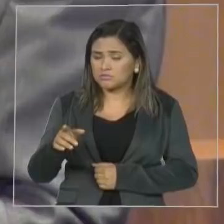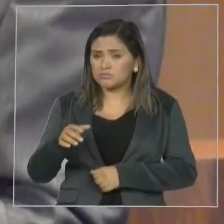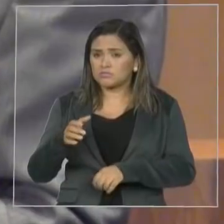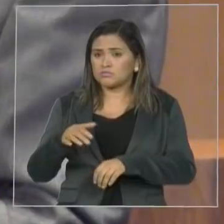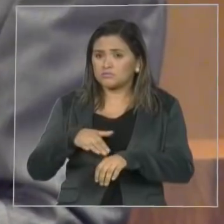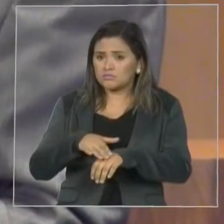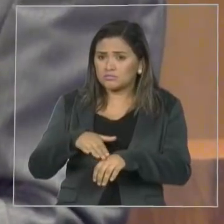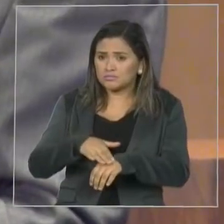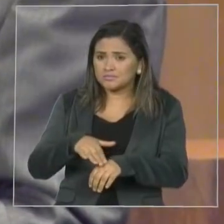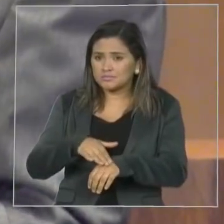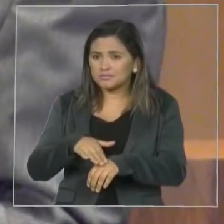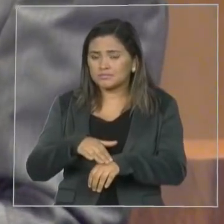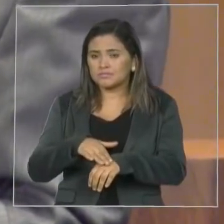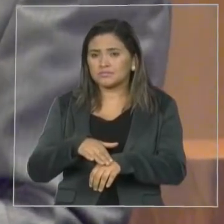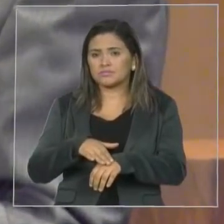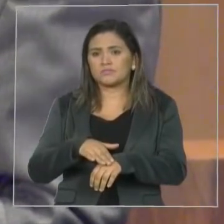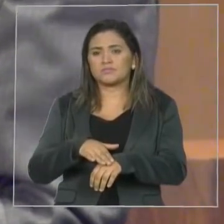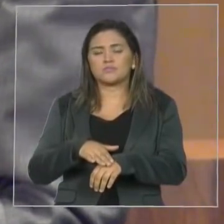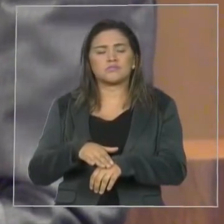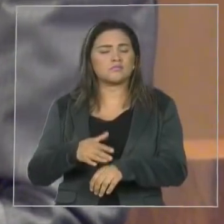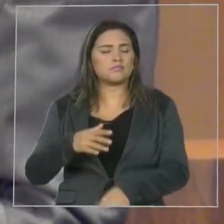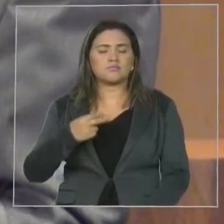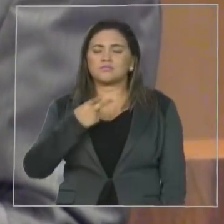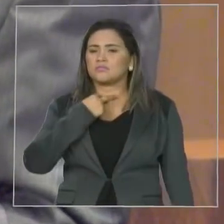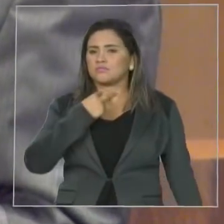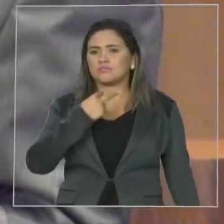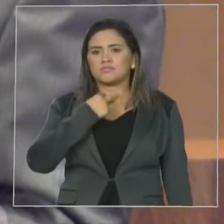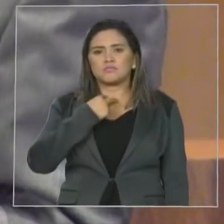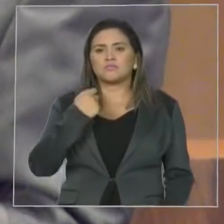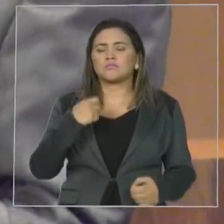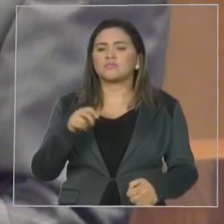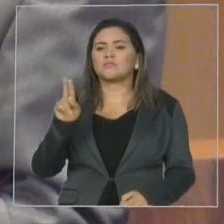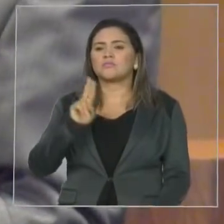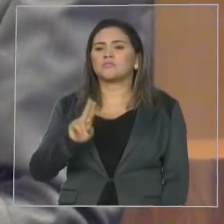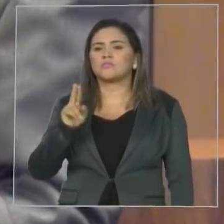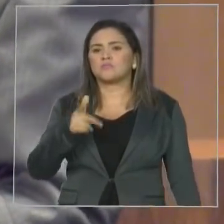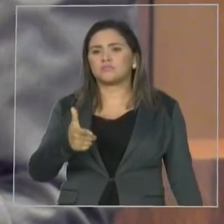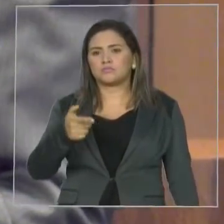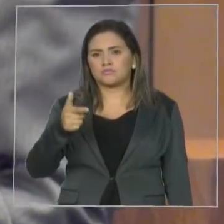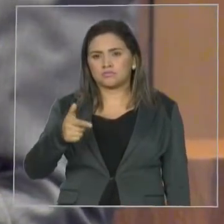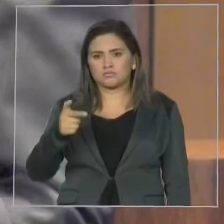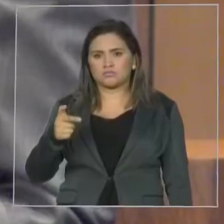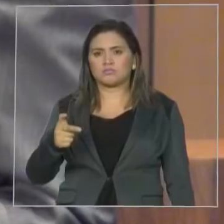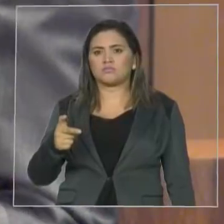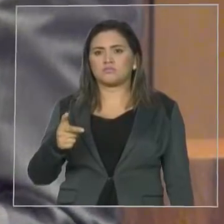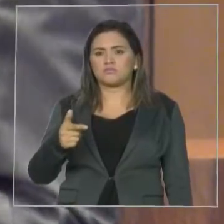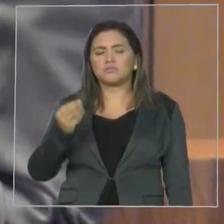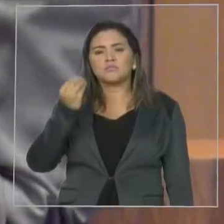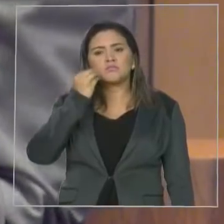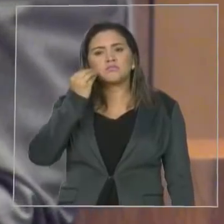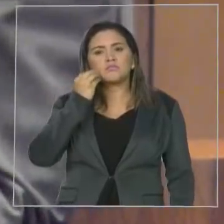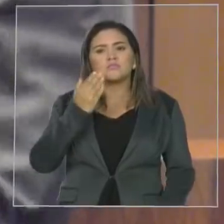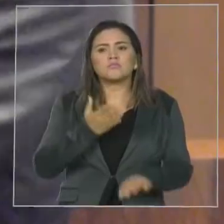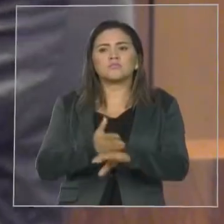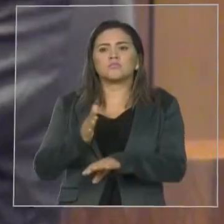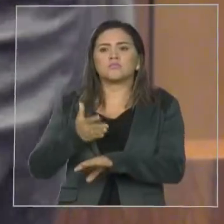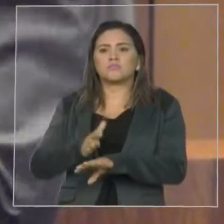Auxiliares. De acordo com o manual da Companhia de